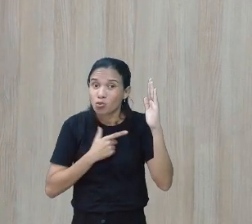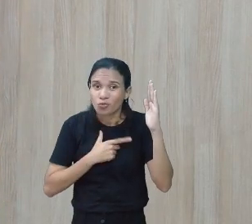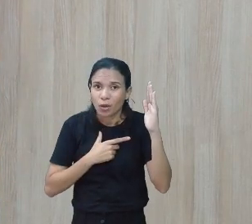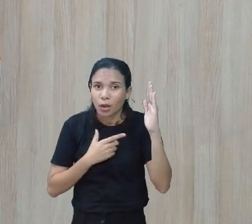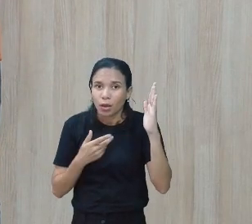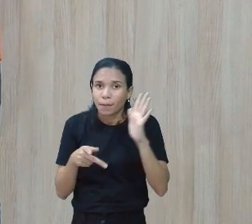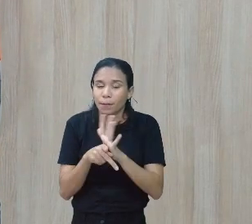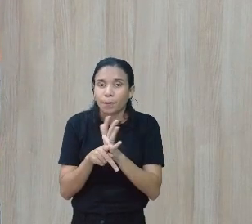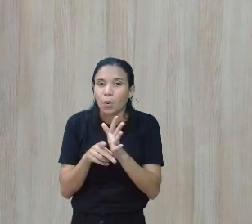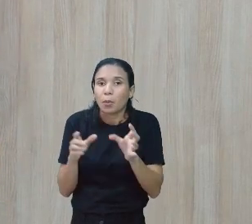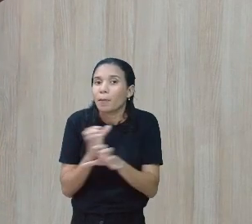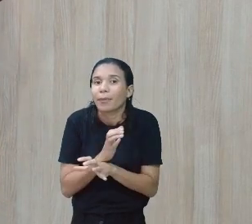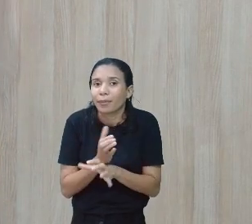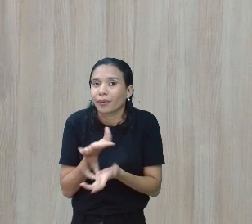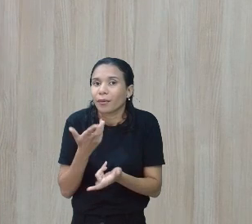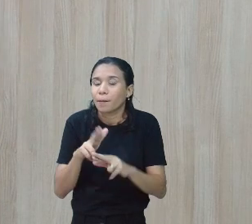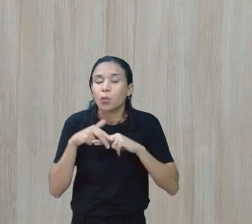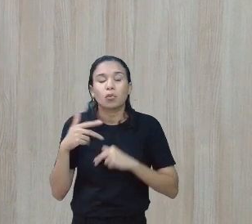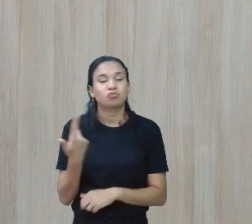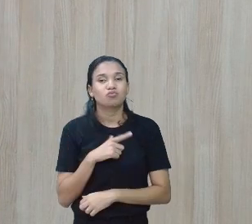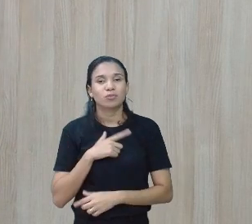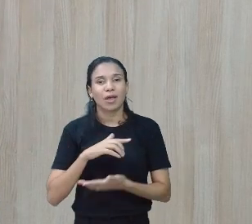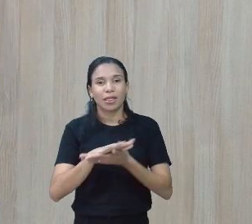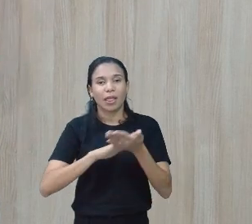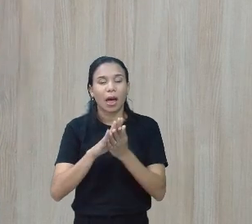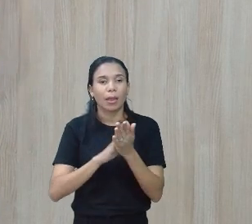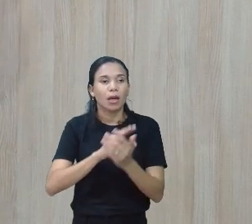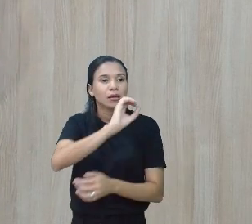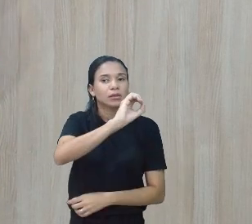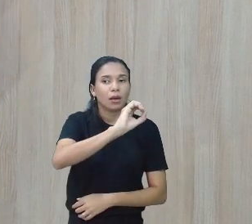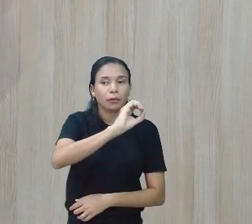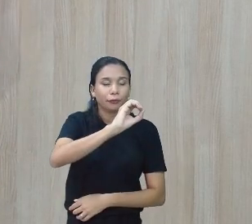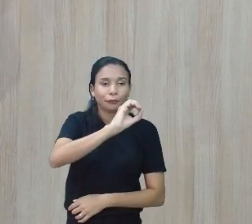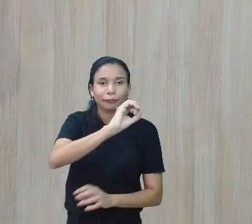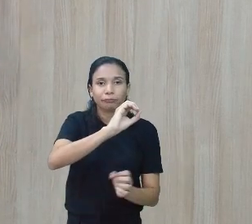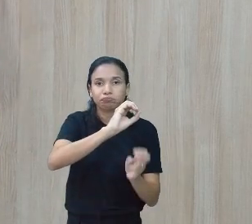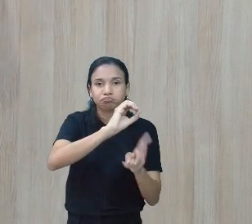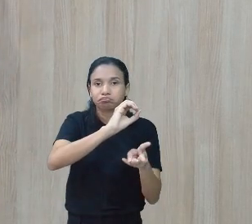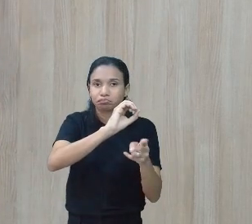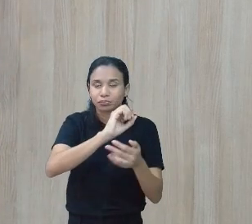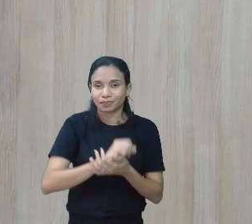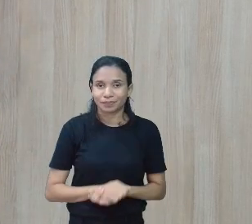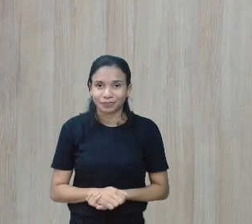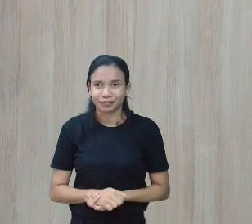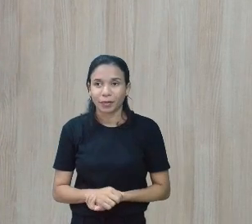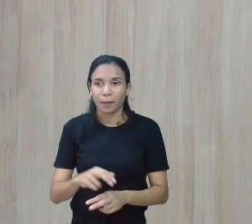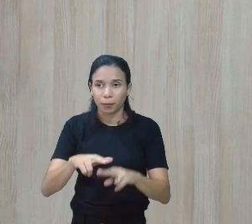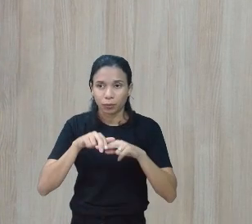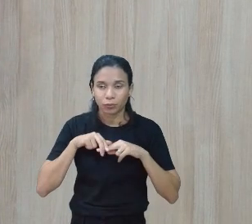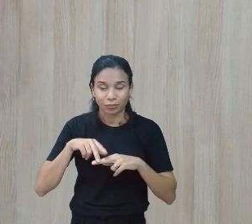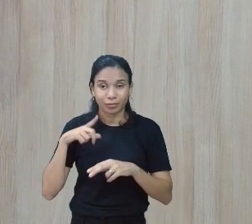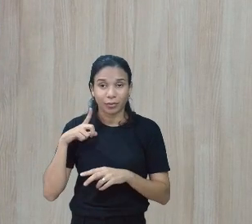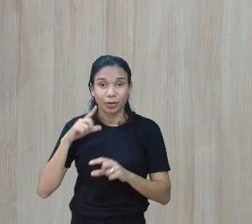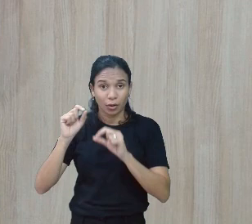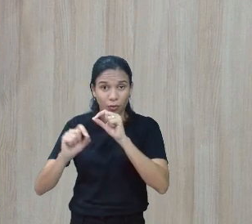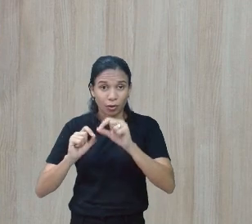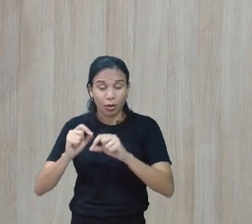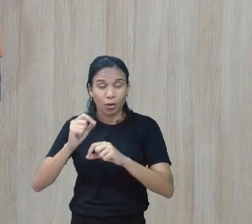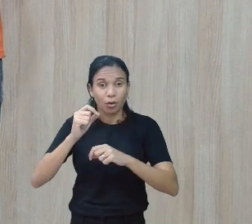parte inteira, pois eu não coloquei nada na frente do período, tá? E aí eu vou pegar o período,